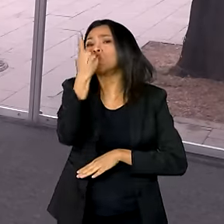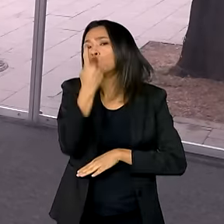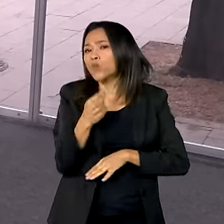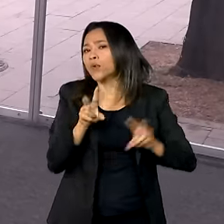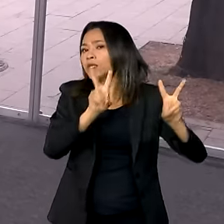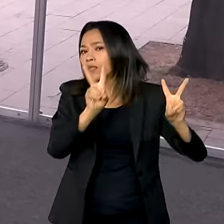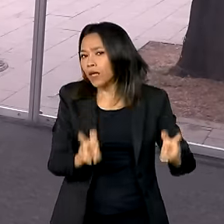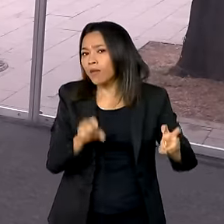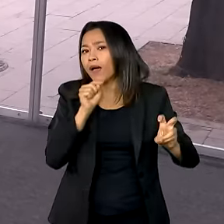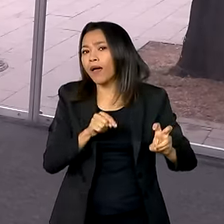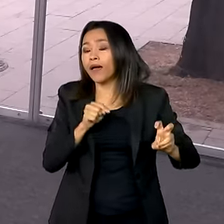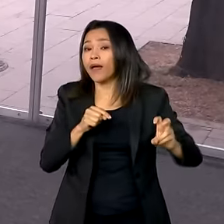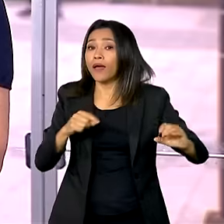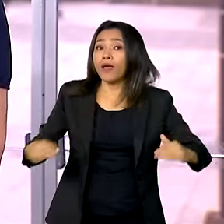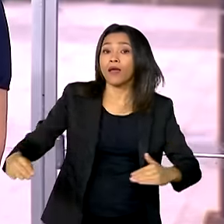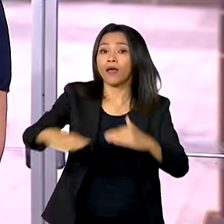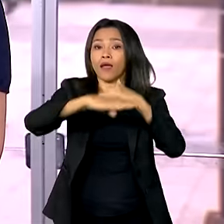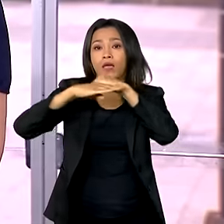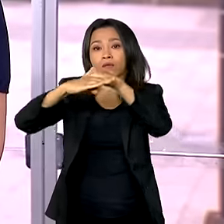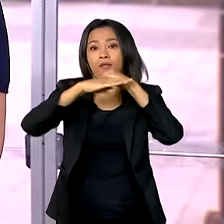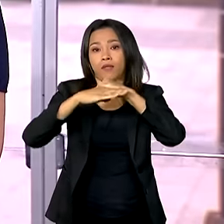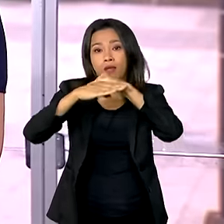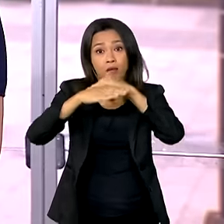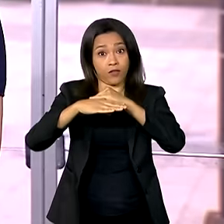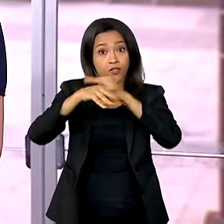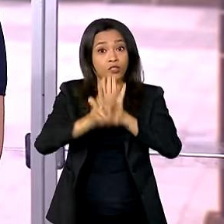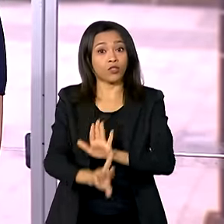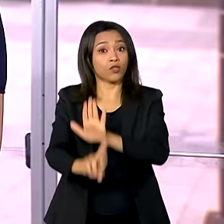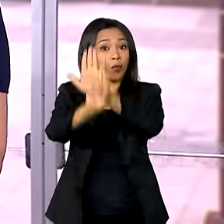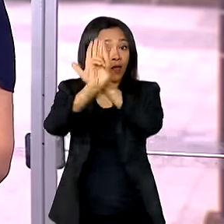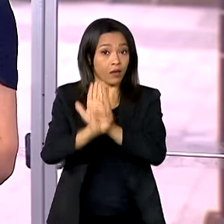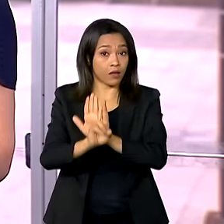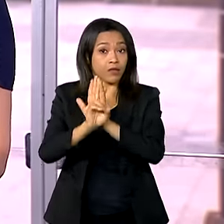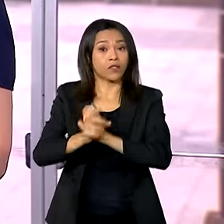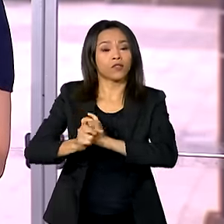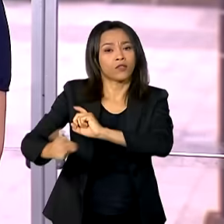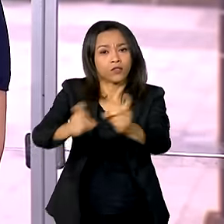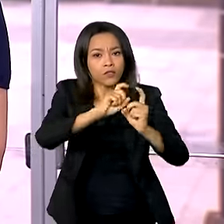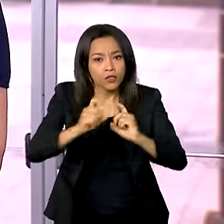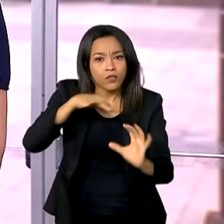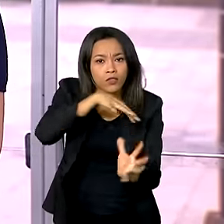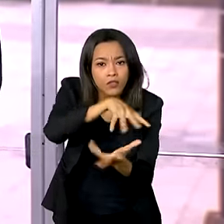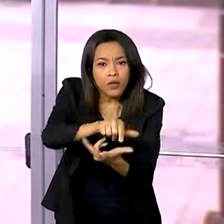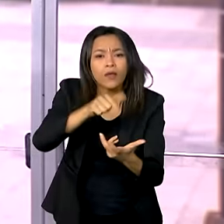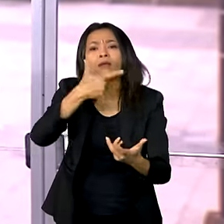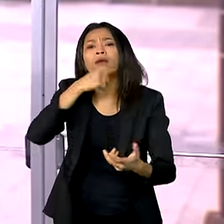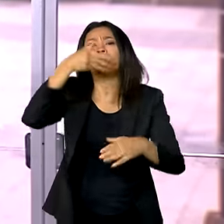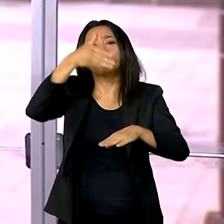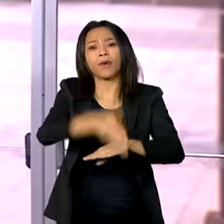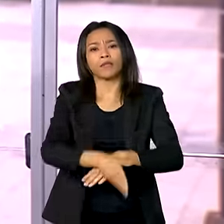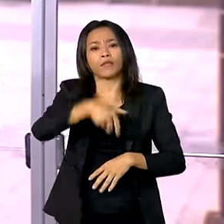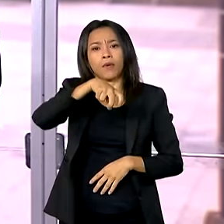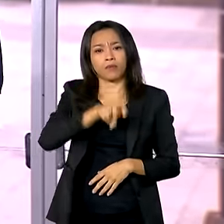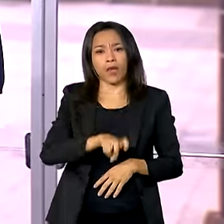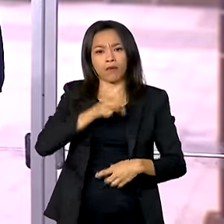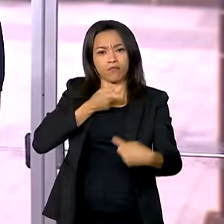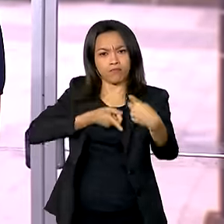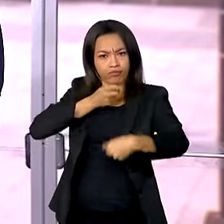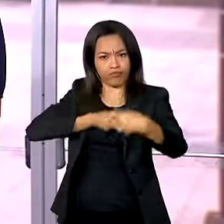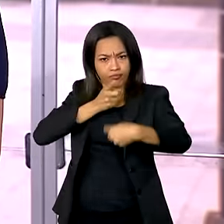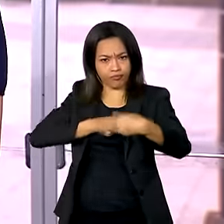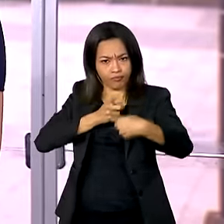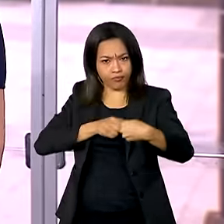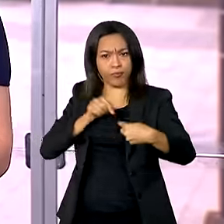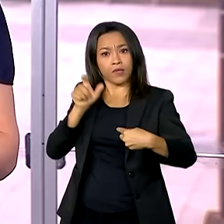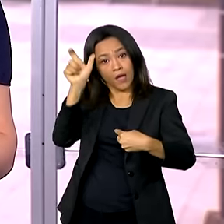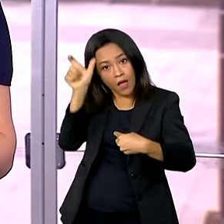é de equidade e representatividade da governança global, e participa dessa mesa o Oliver Hopke, que